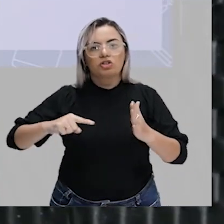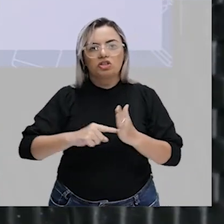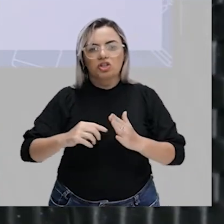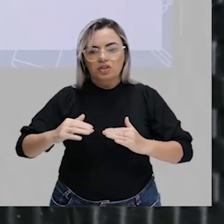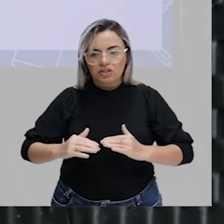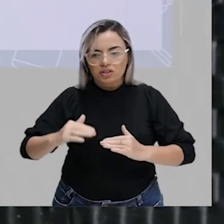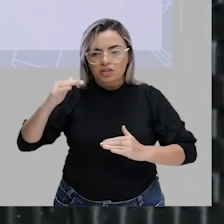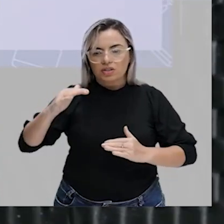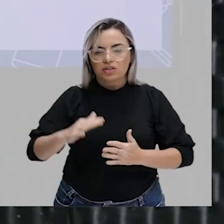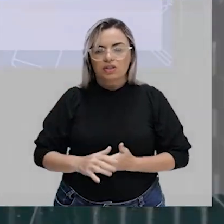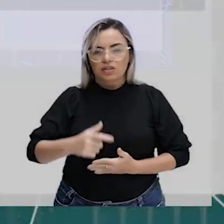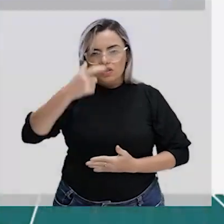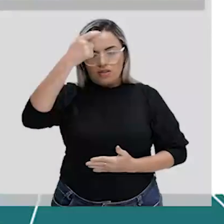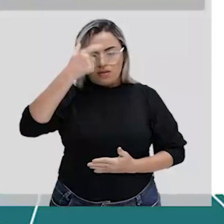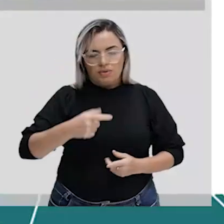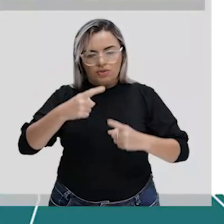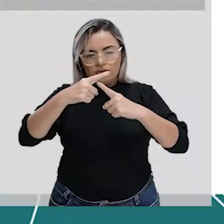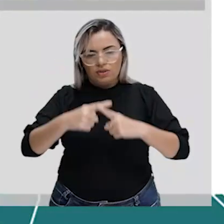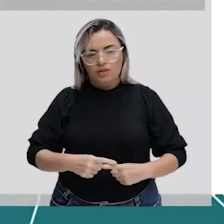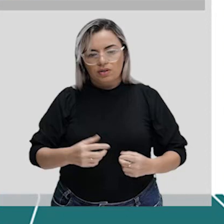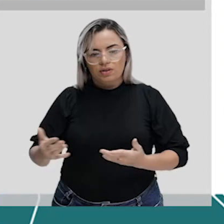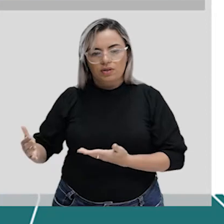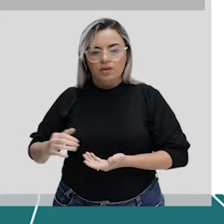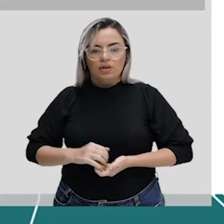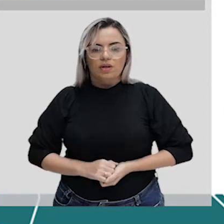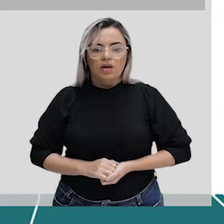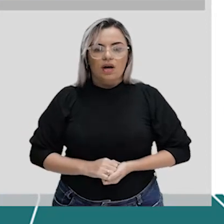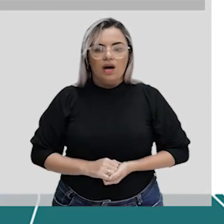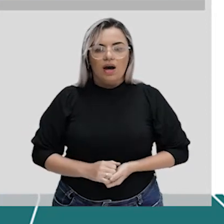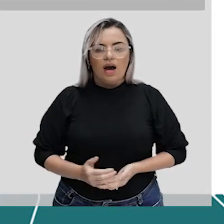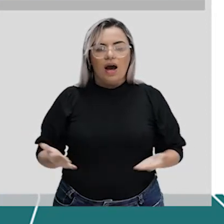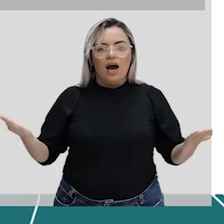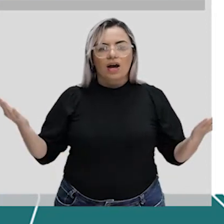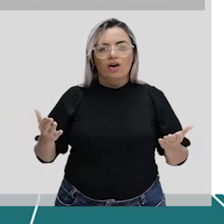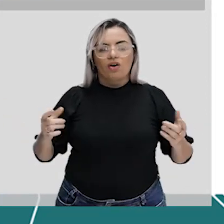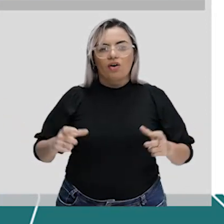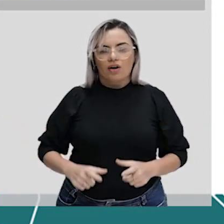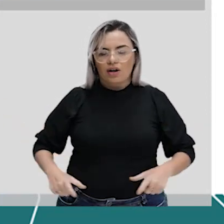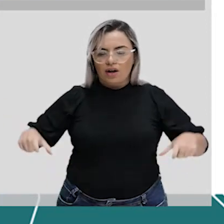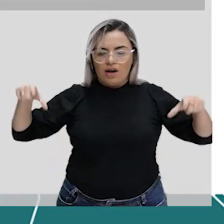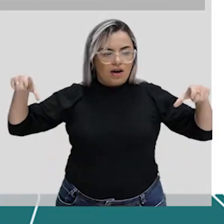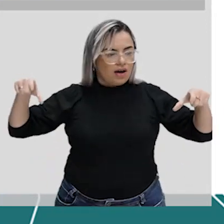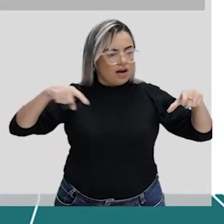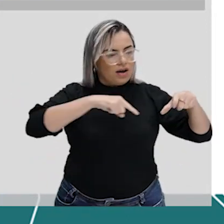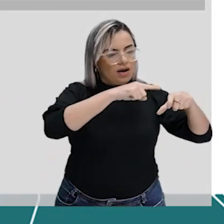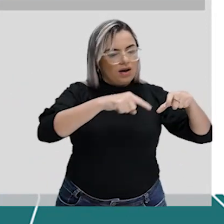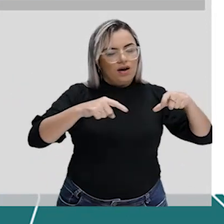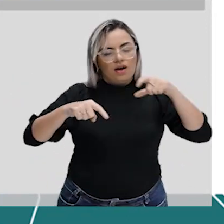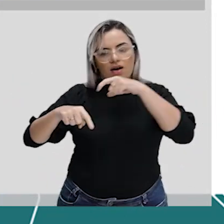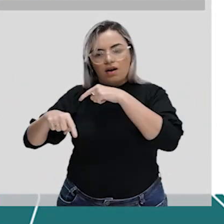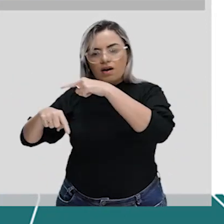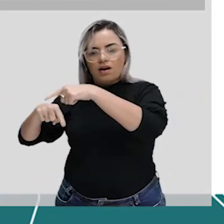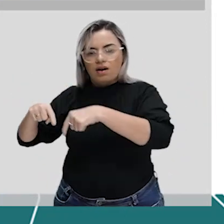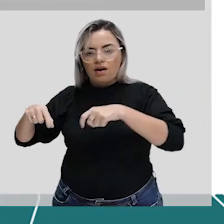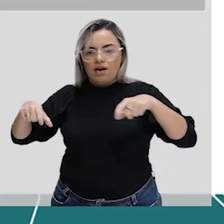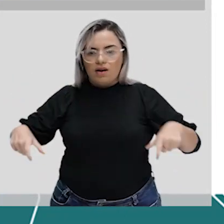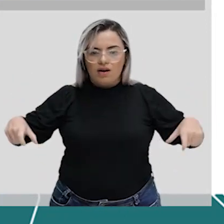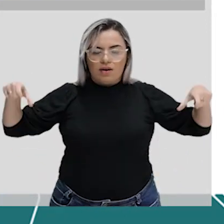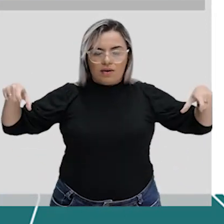atleta. As argolas, aparelho que exige força e